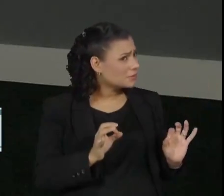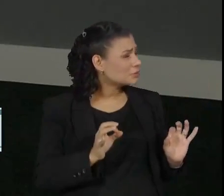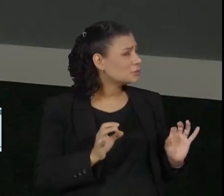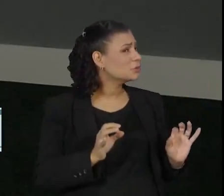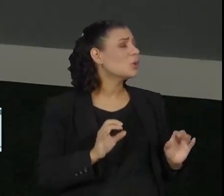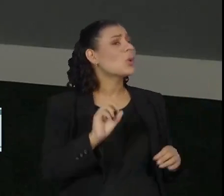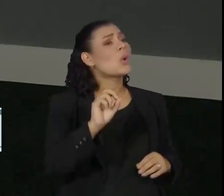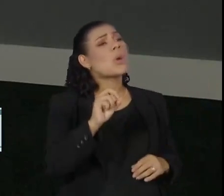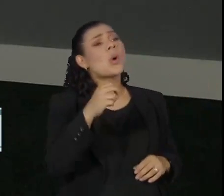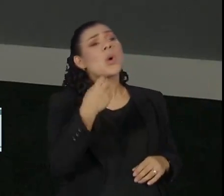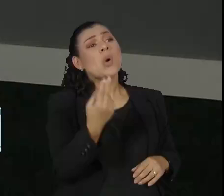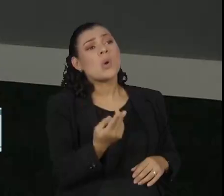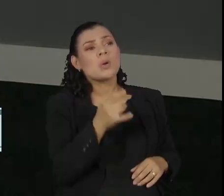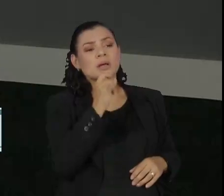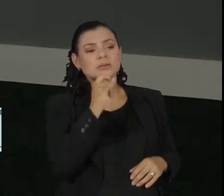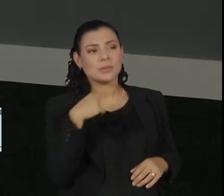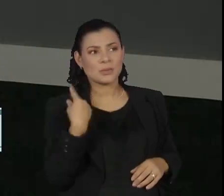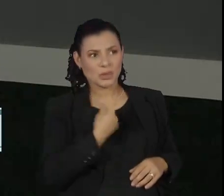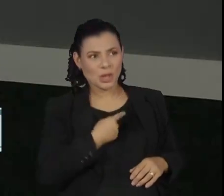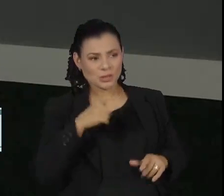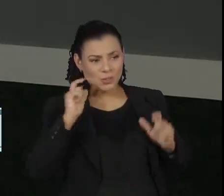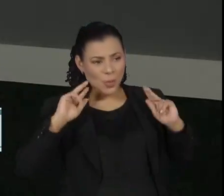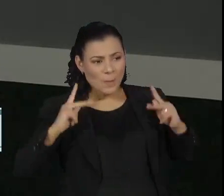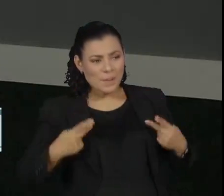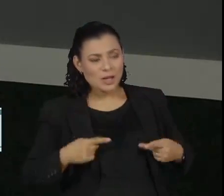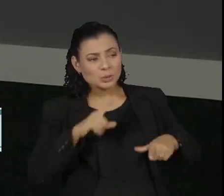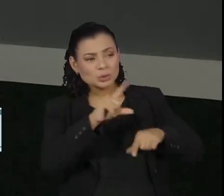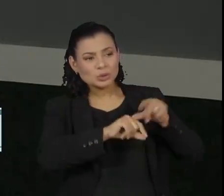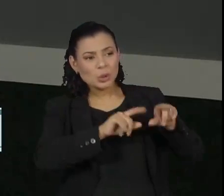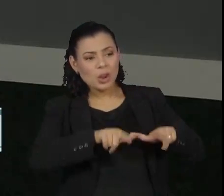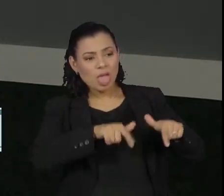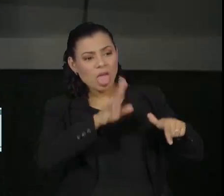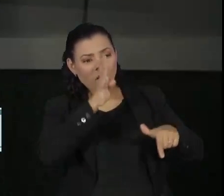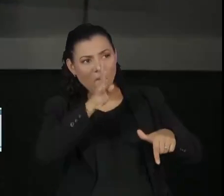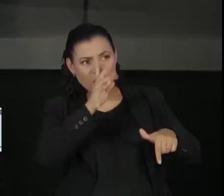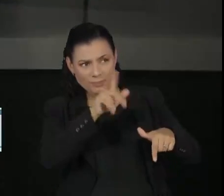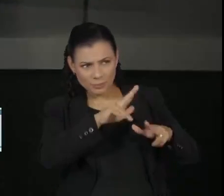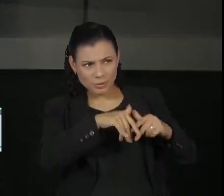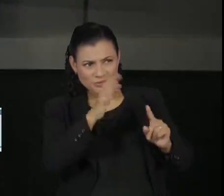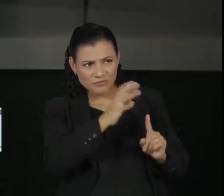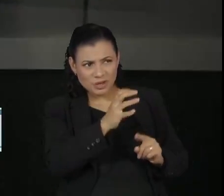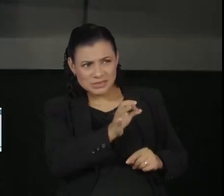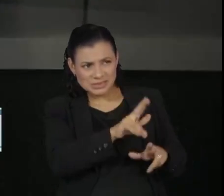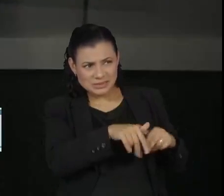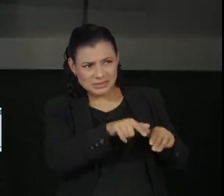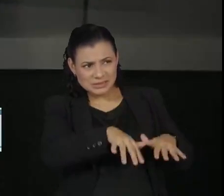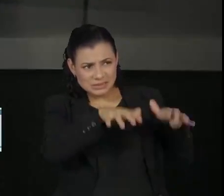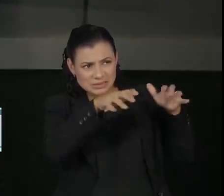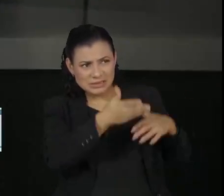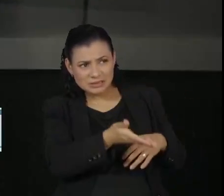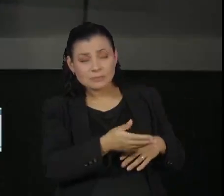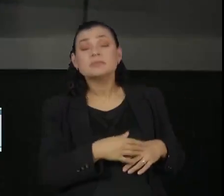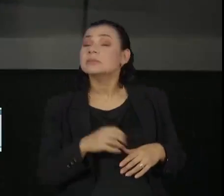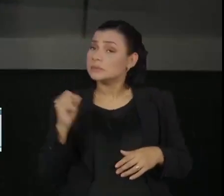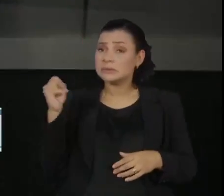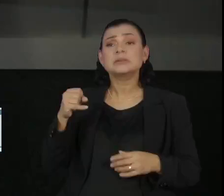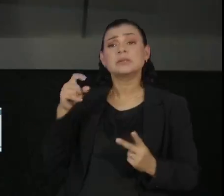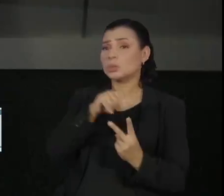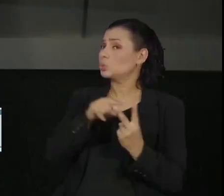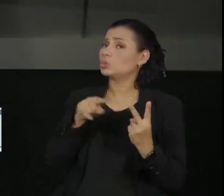as escolhas que o homem faz causam essa vulnerabilidade? Bom, depende dos dois, na verdade, porque,